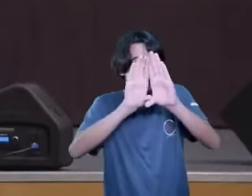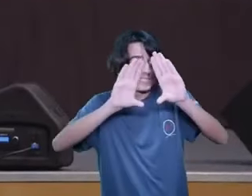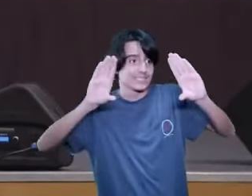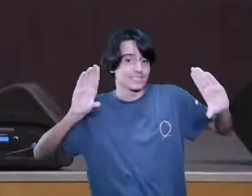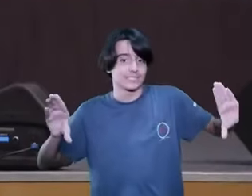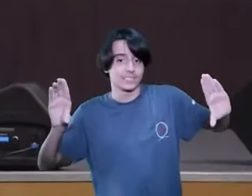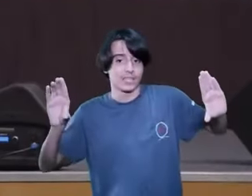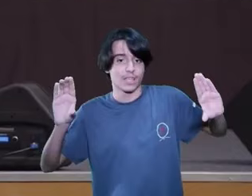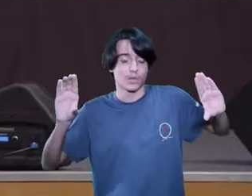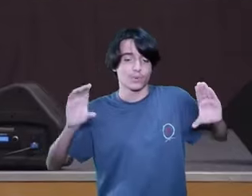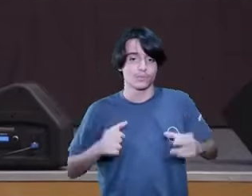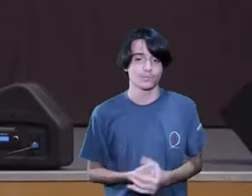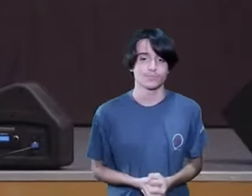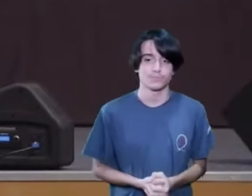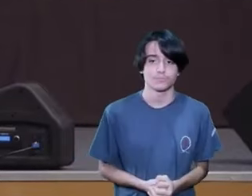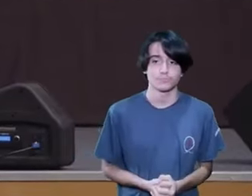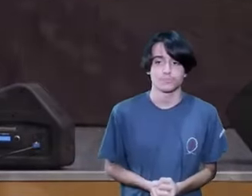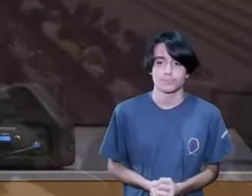e segue-me.